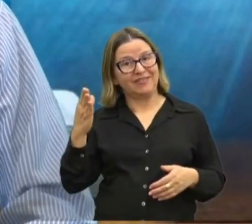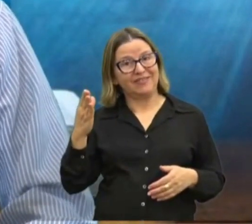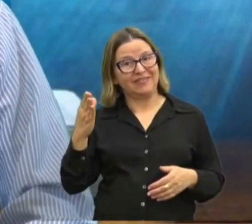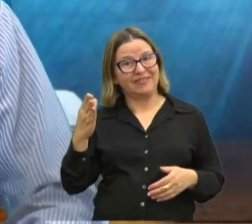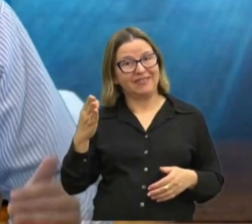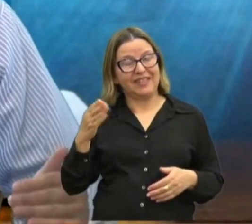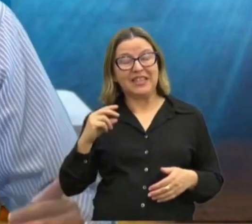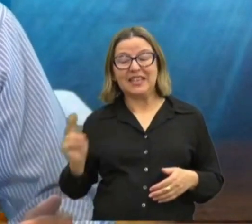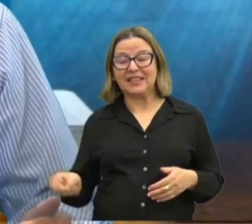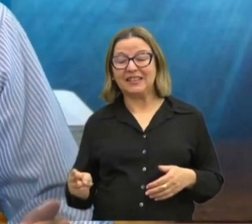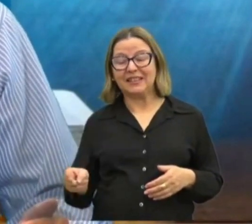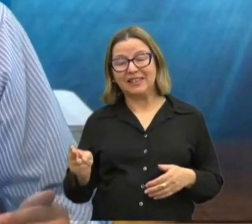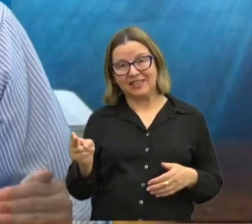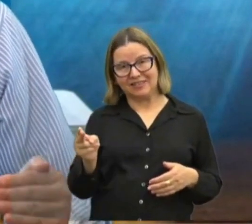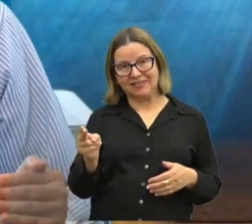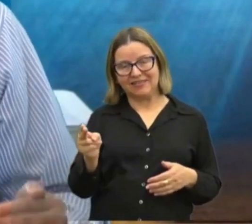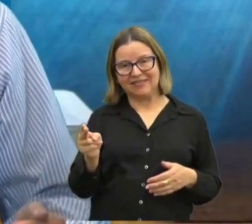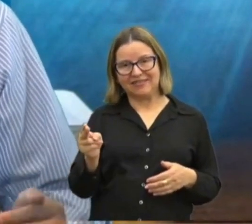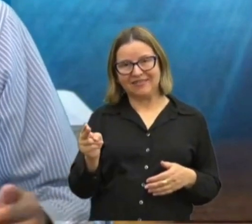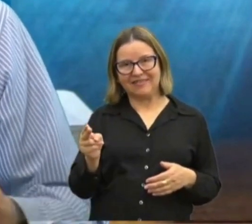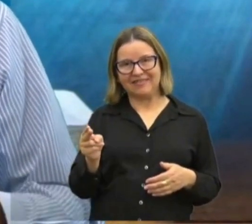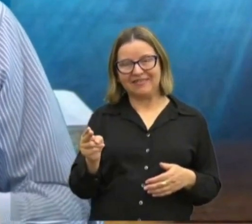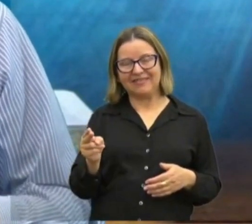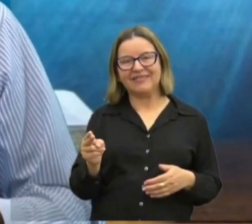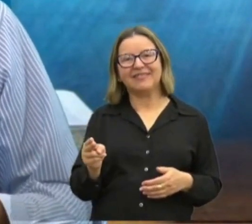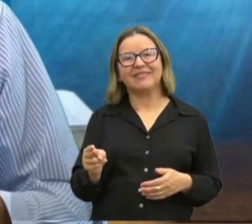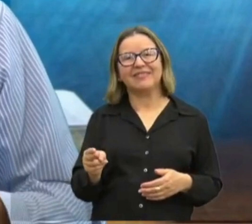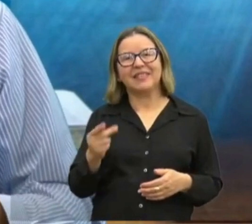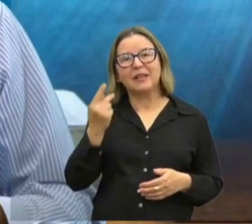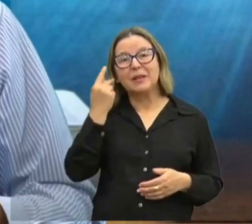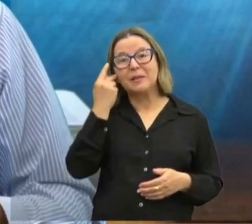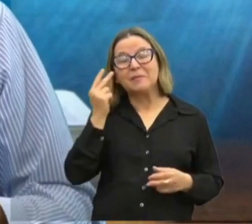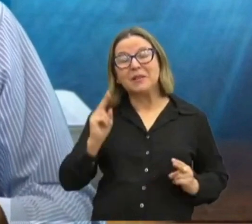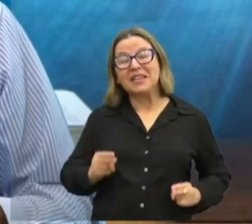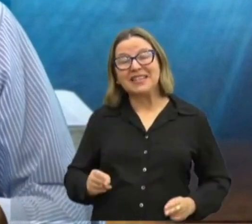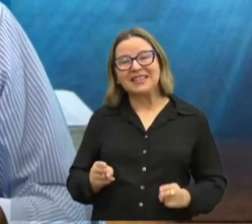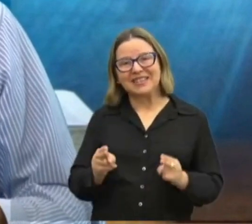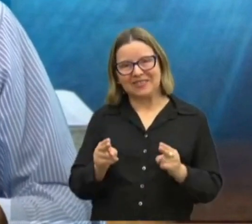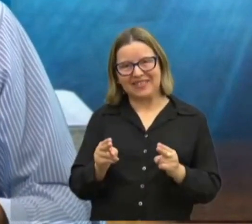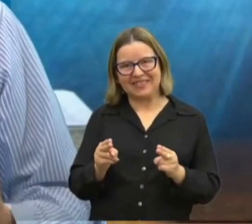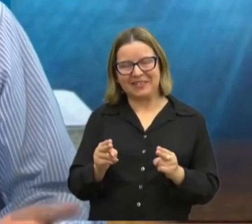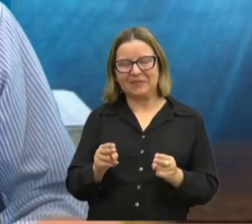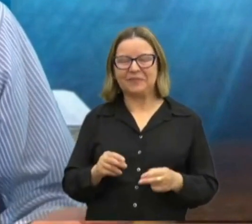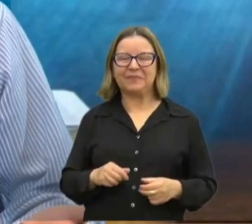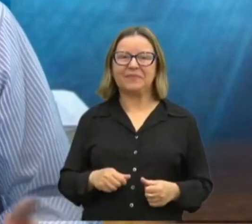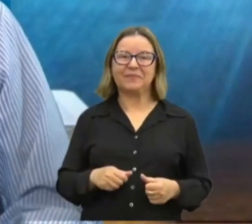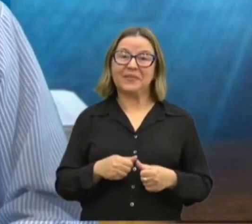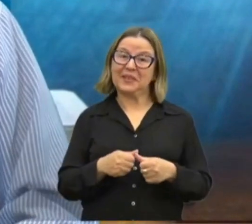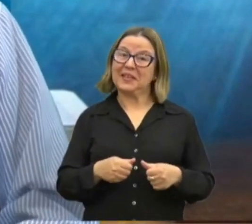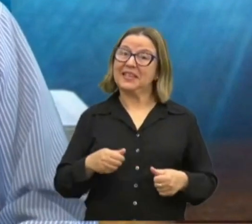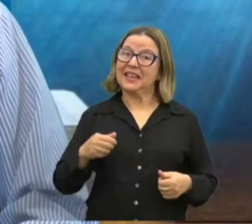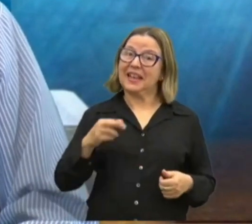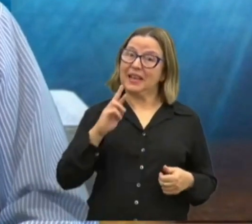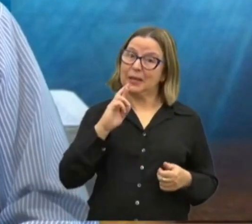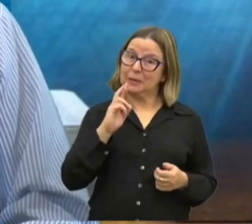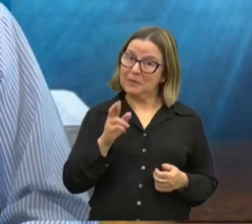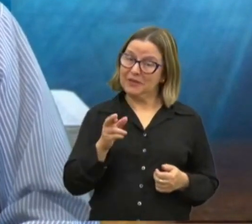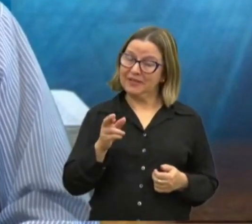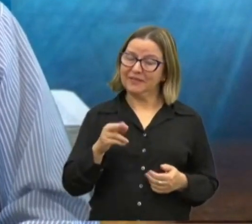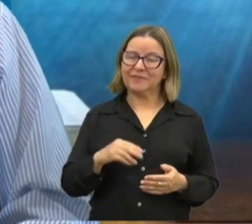definitivo. E ele é definitivo para sempre. Essa é a resposta que nós devemos